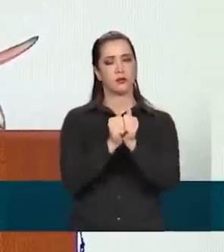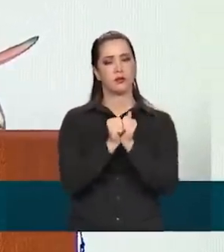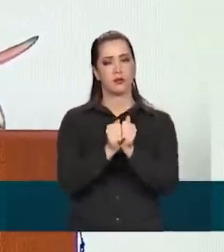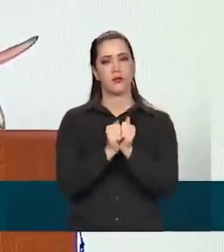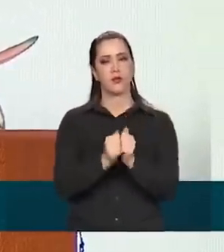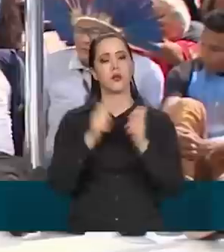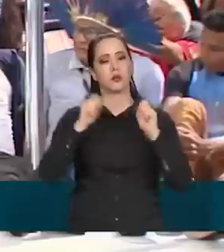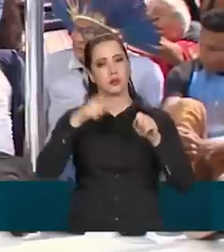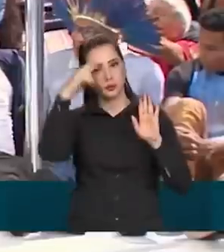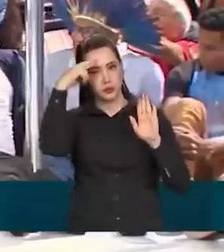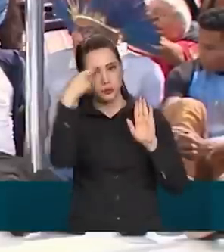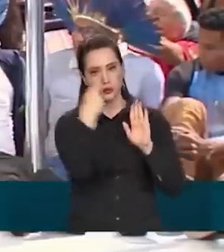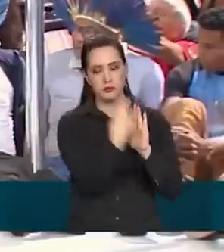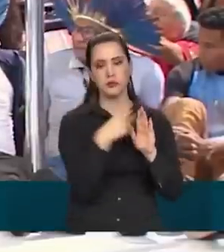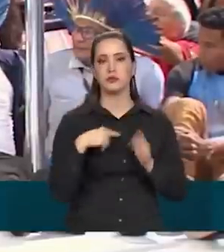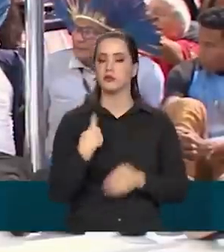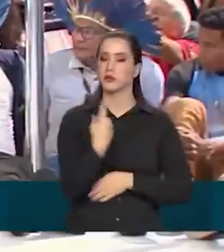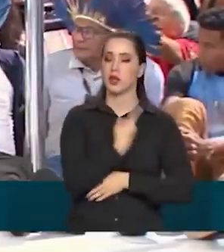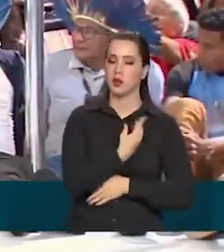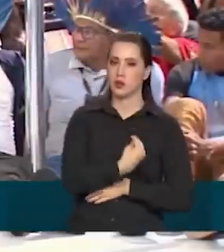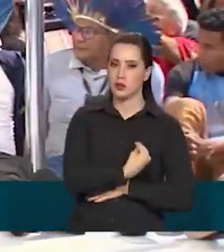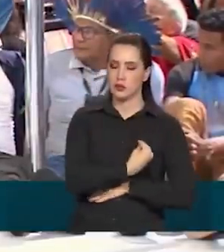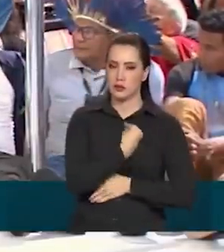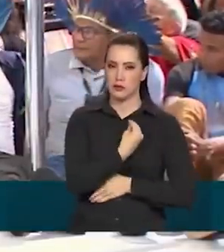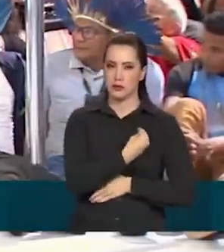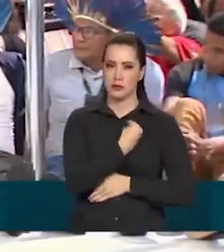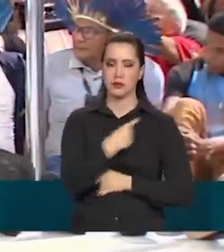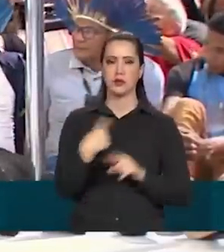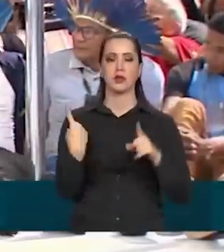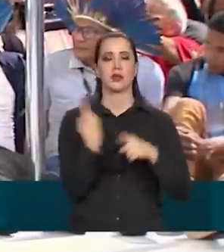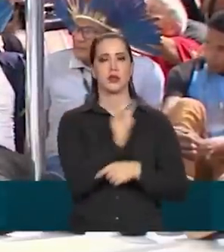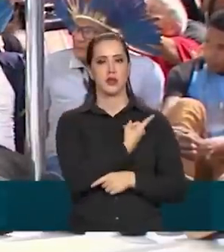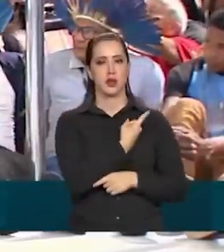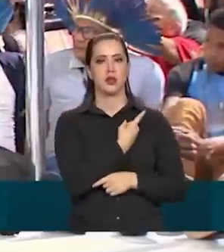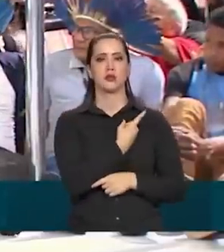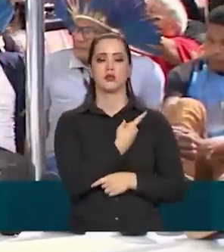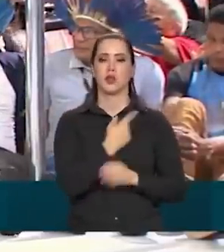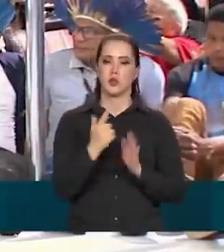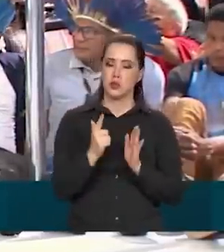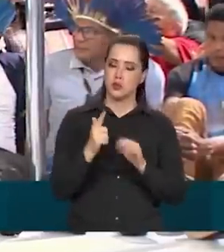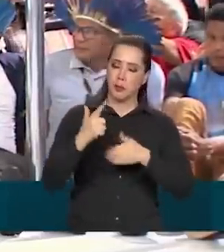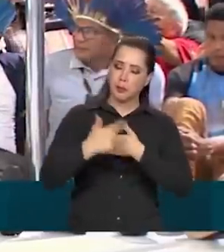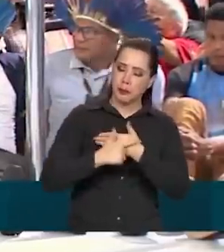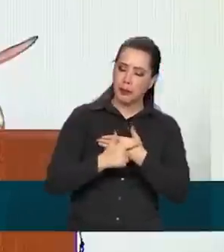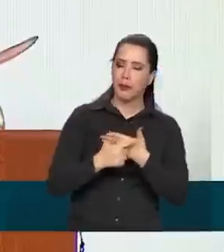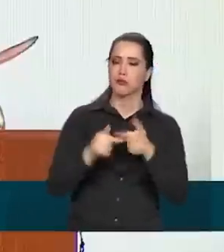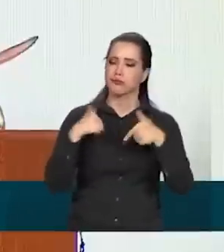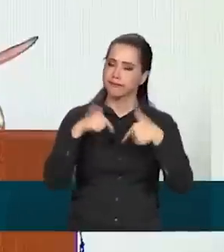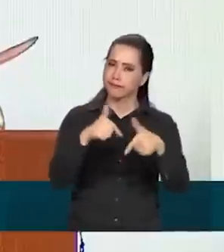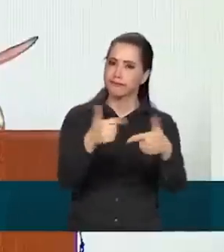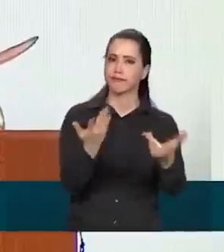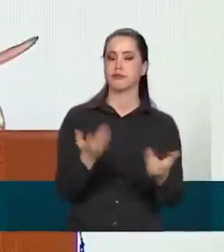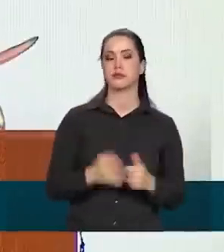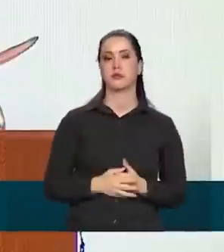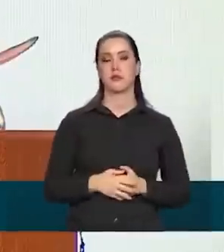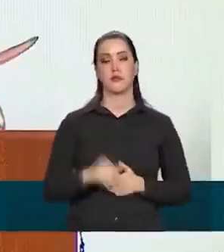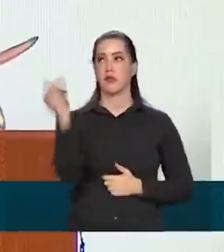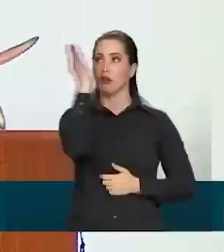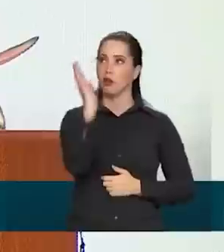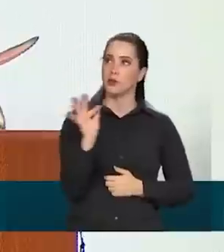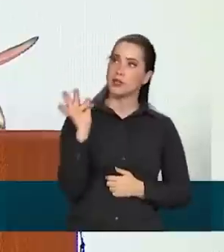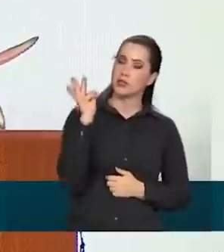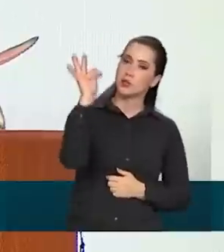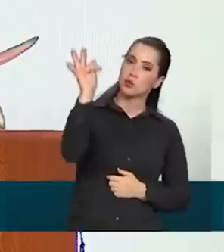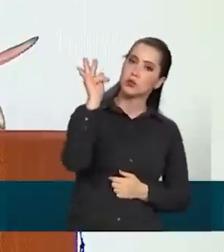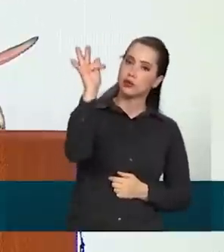fazer respeitar a nossa existência e o nosso protagonismo. O Brasil do futuro